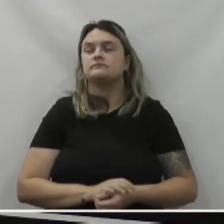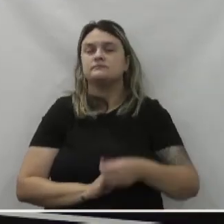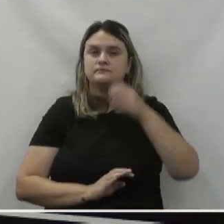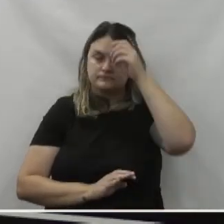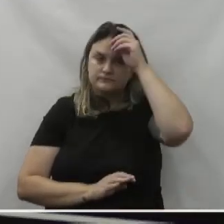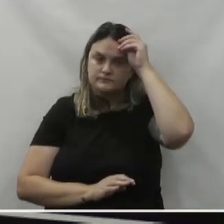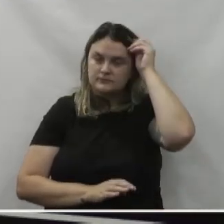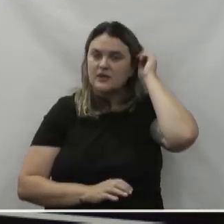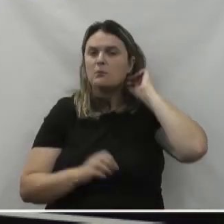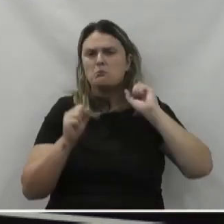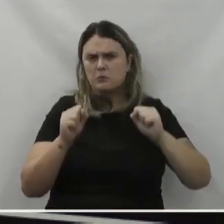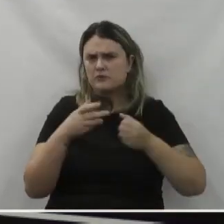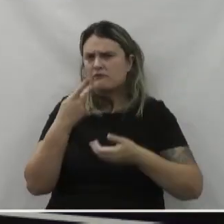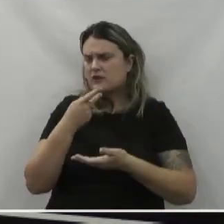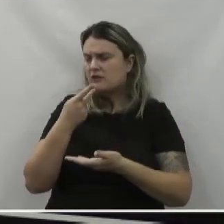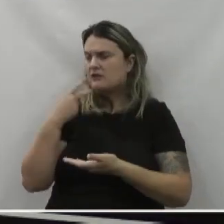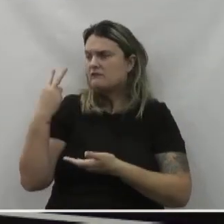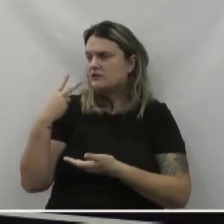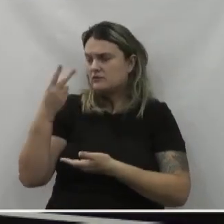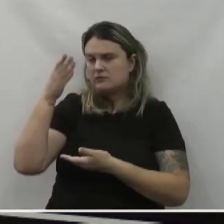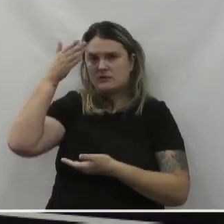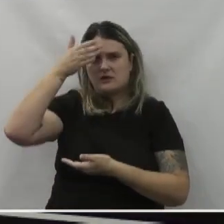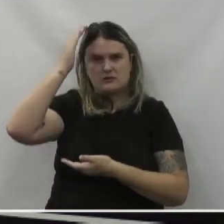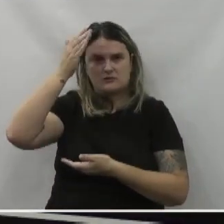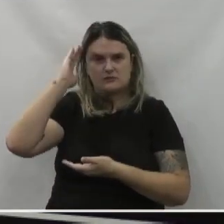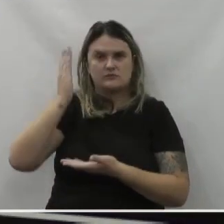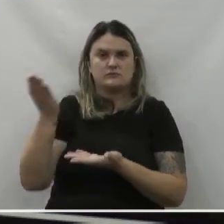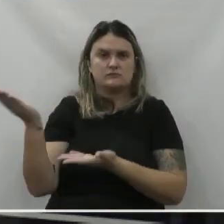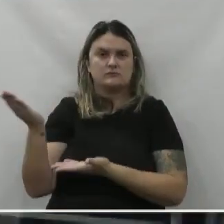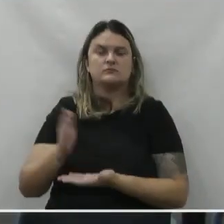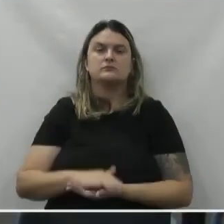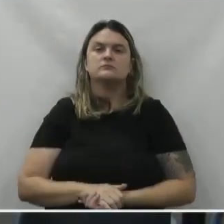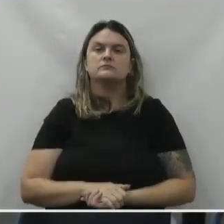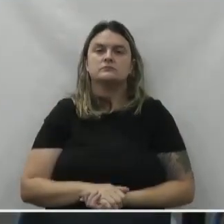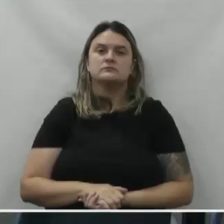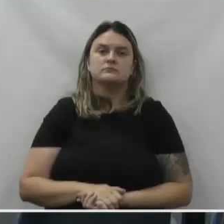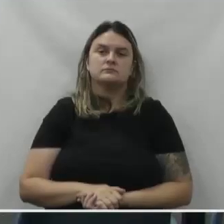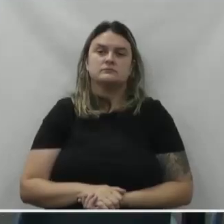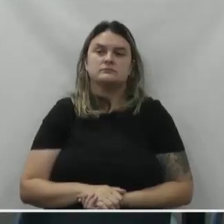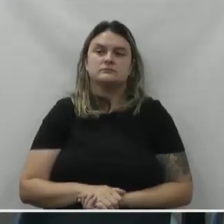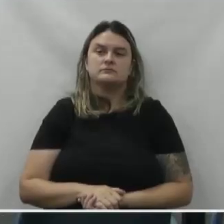Passo a palavra ao vereador Anderson Cardoso, na tribuna.